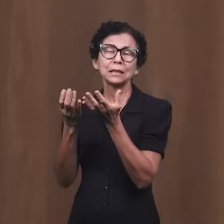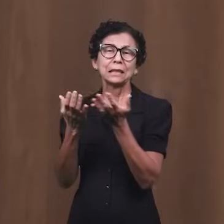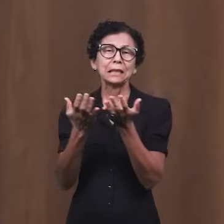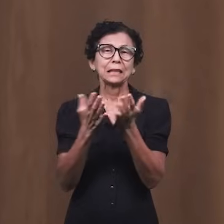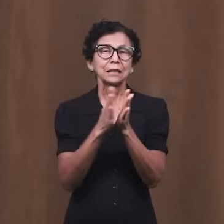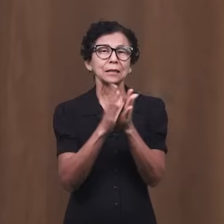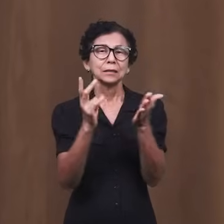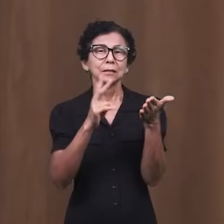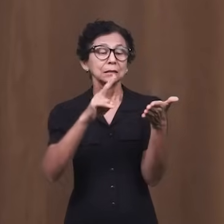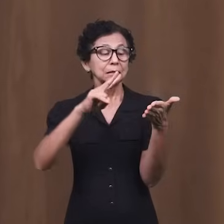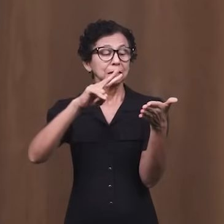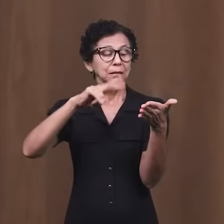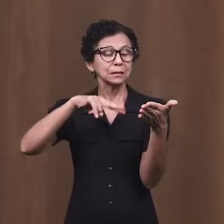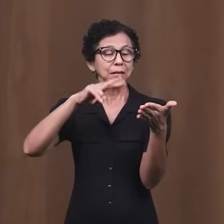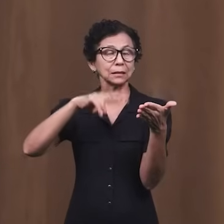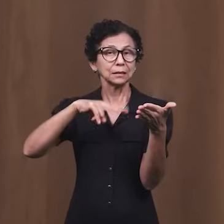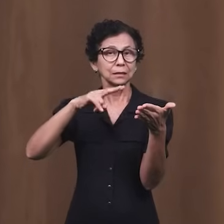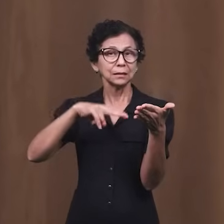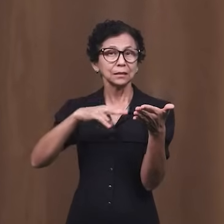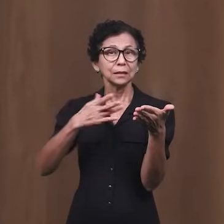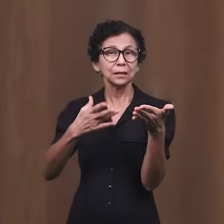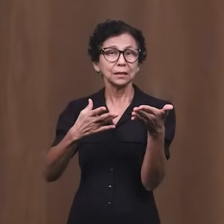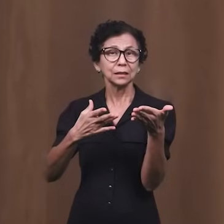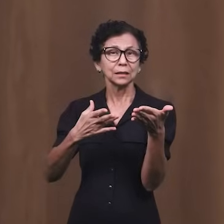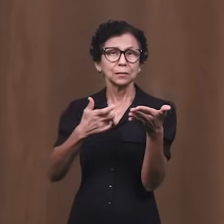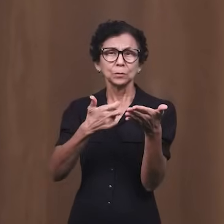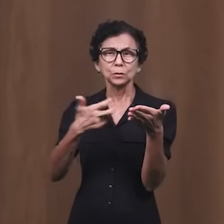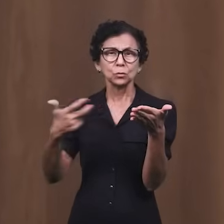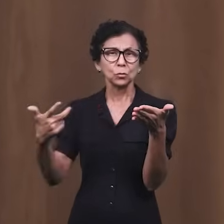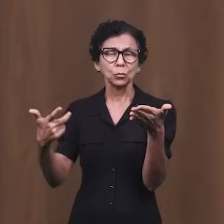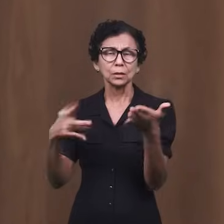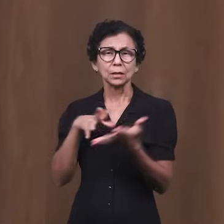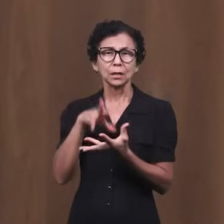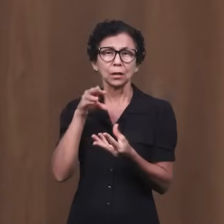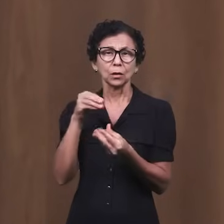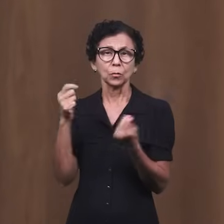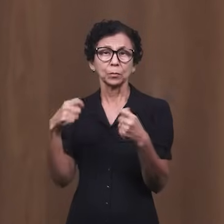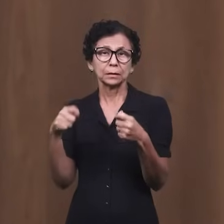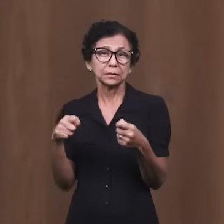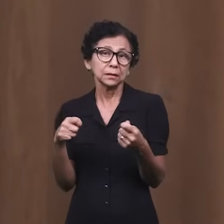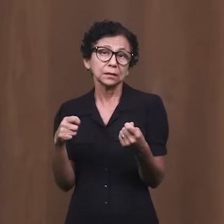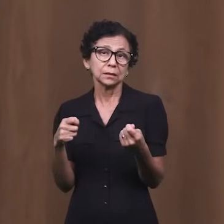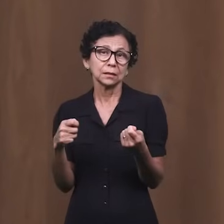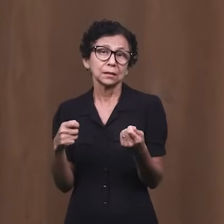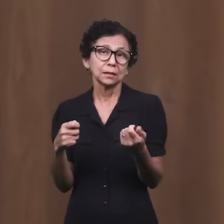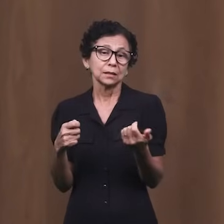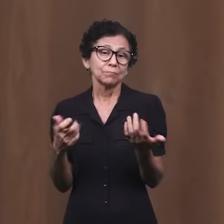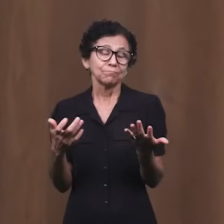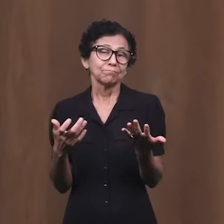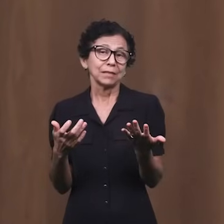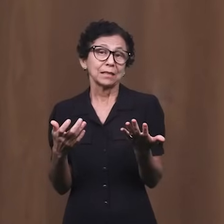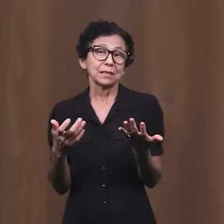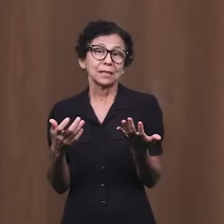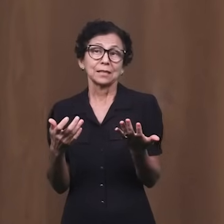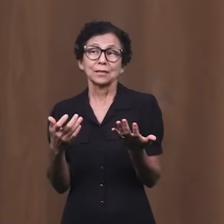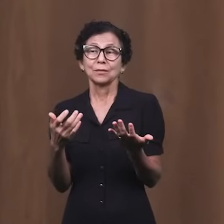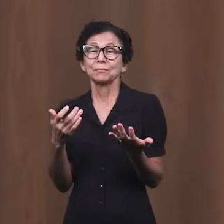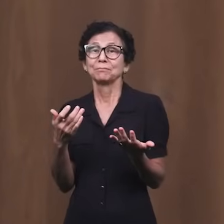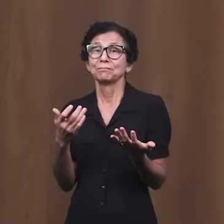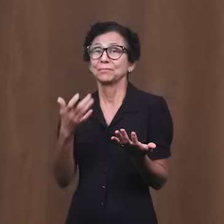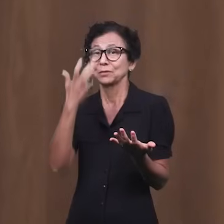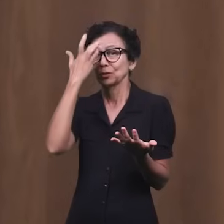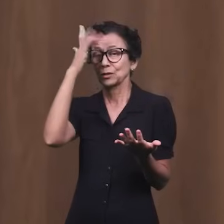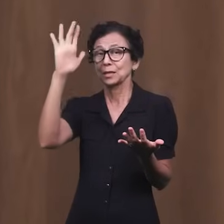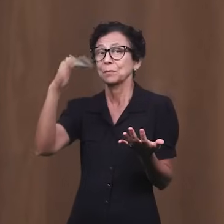palavra e de uma leitura da palavra aquilo que a nossa alma precisa porque muitas vezes Nós não sabemos o que